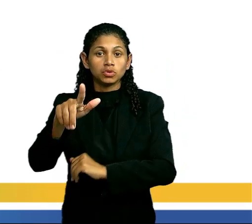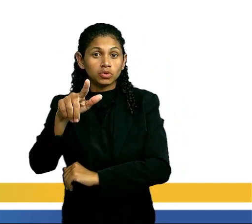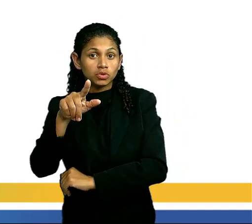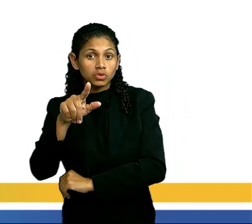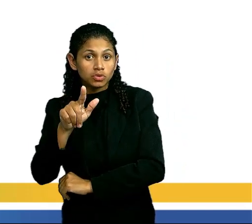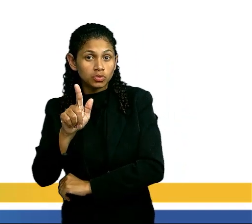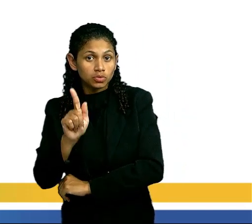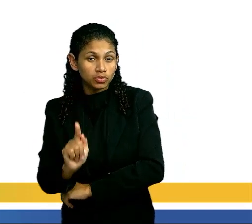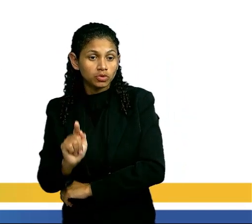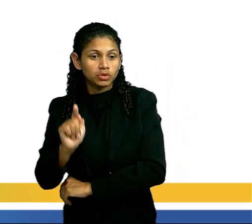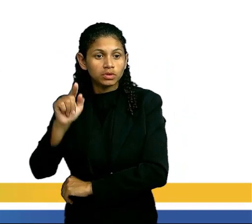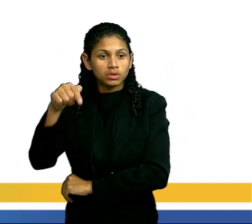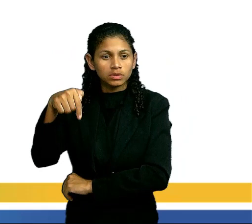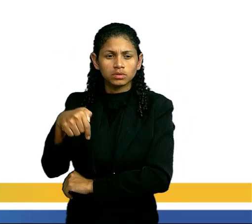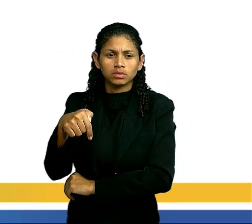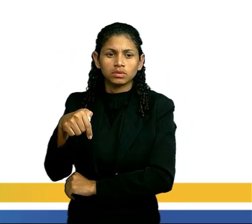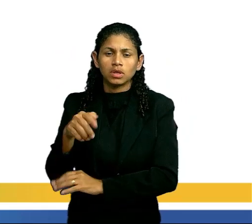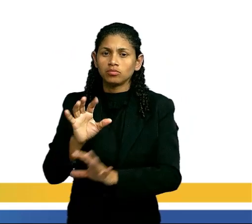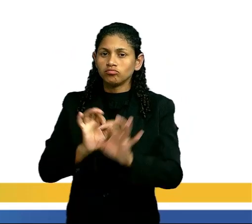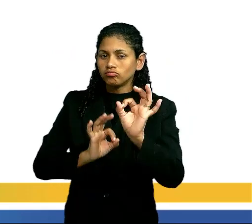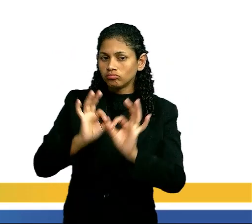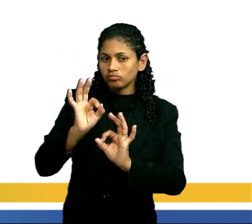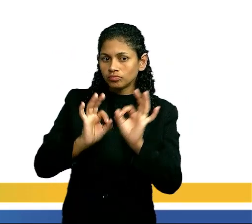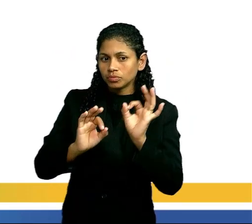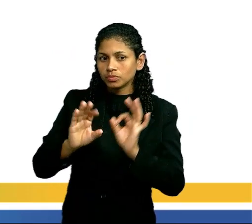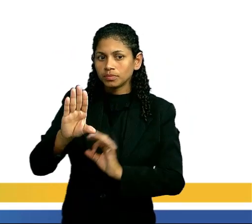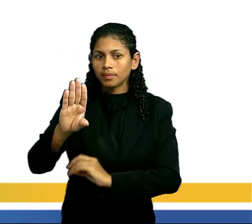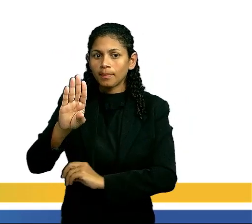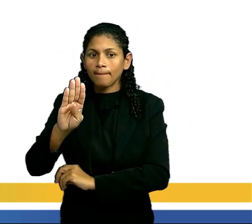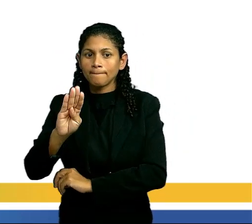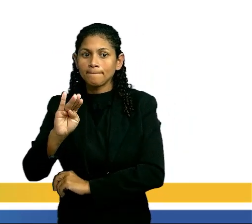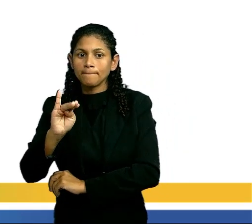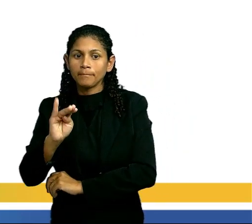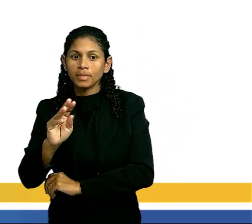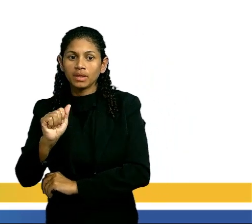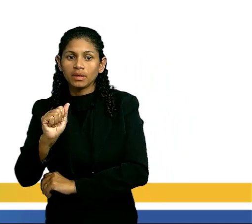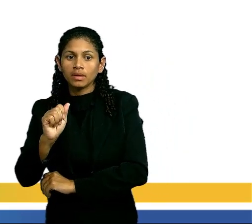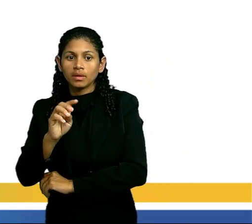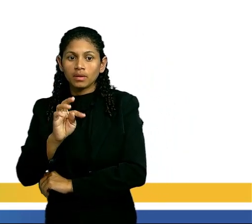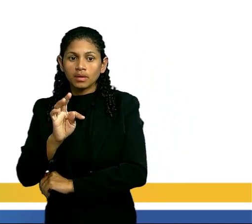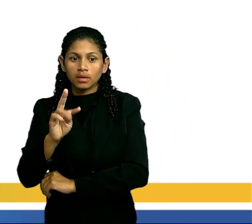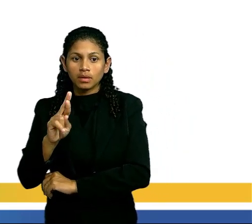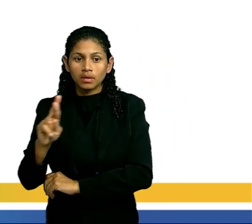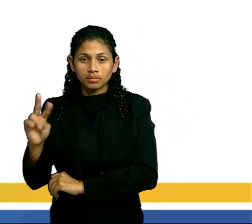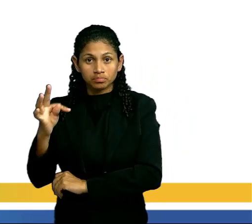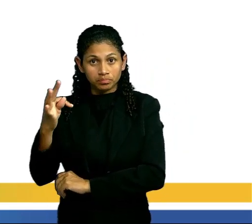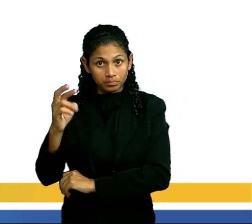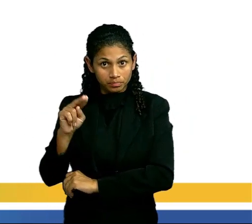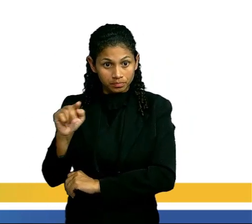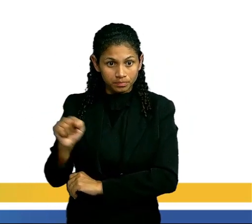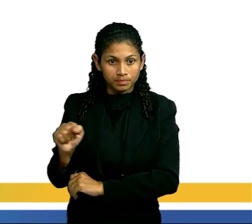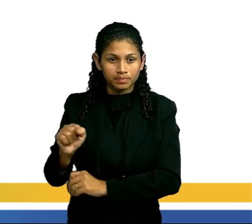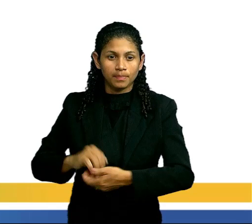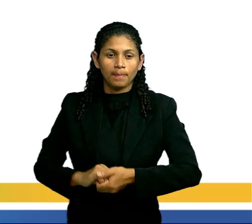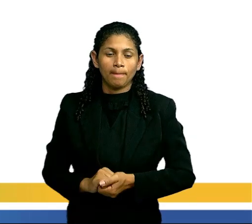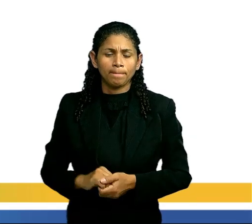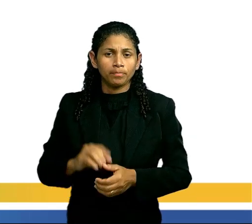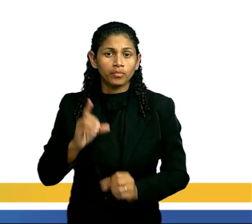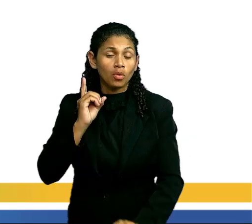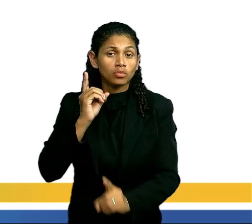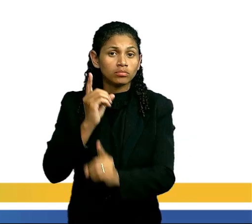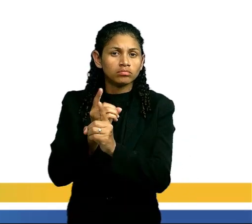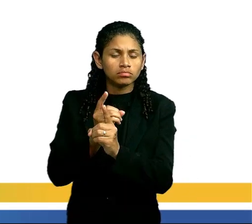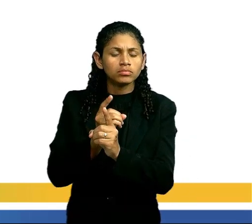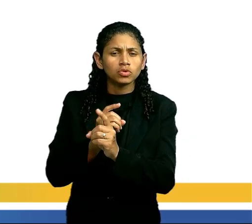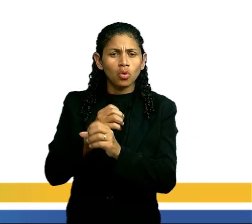Biarritz. Não era este, no entanto, o cenário mais previsível. O encontro anual dos líderes